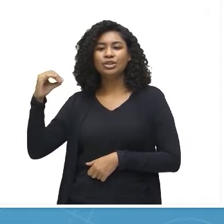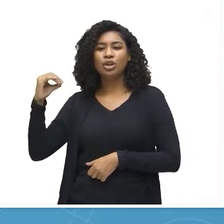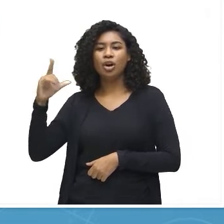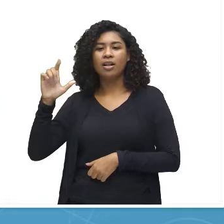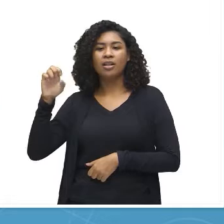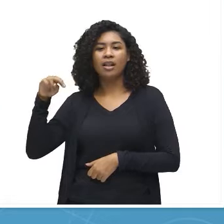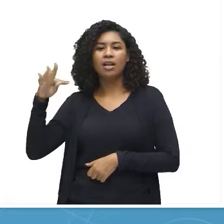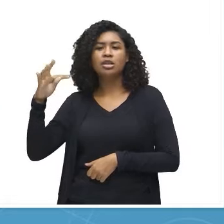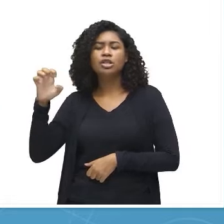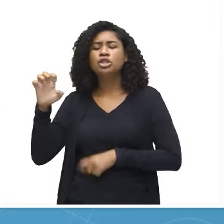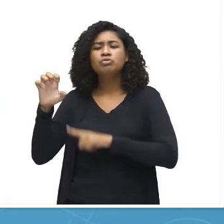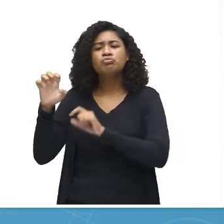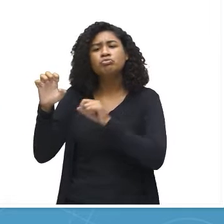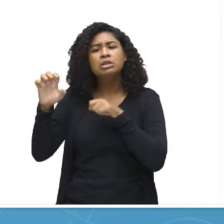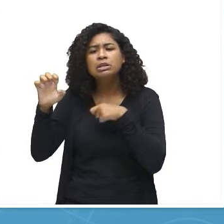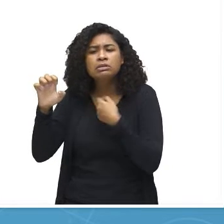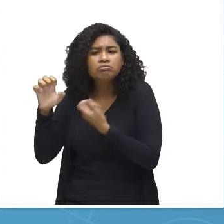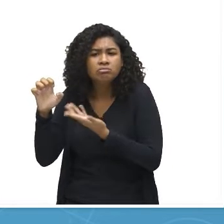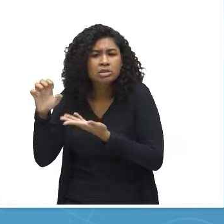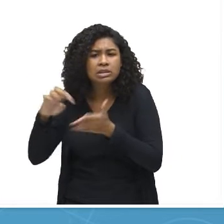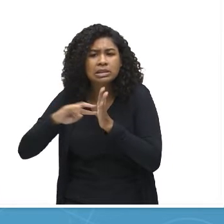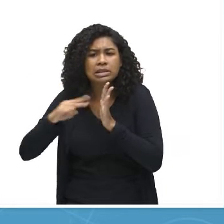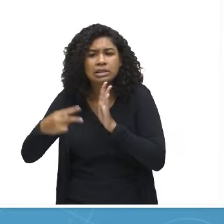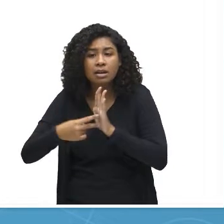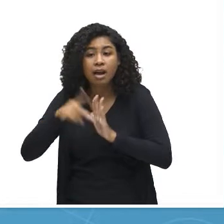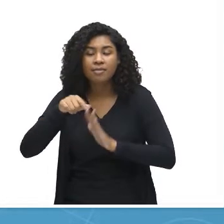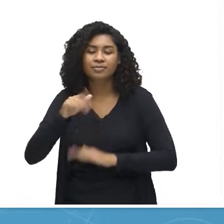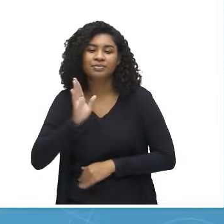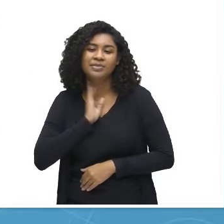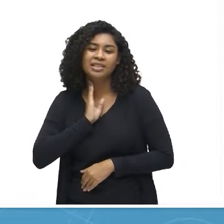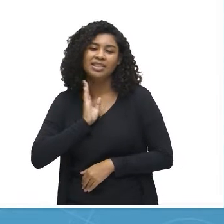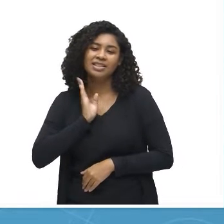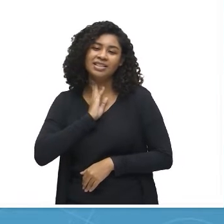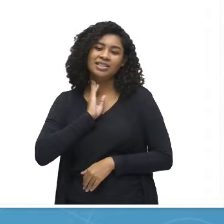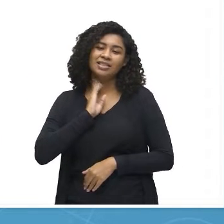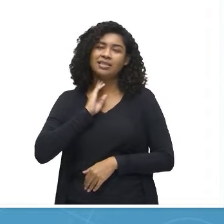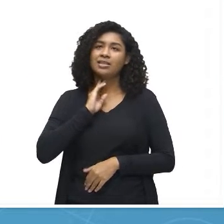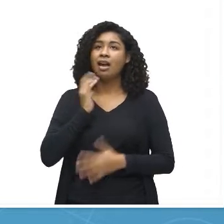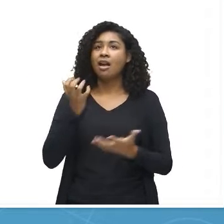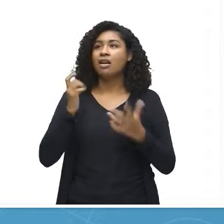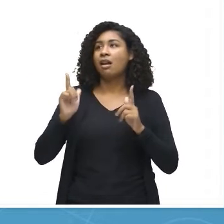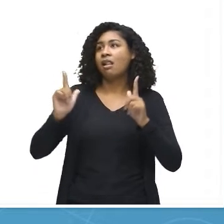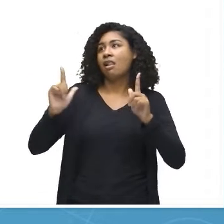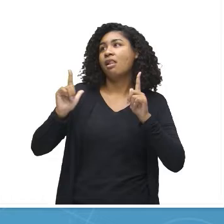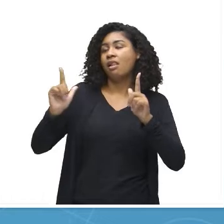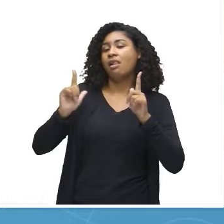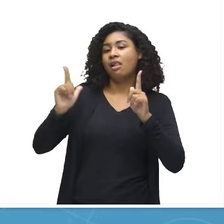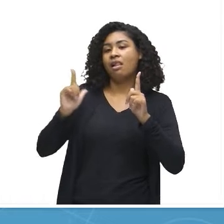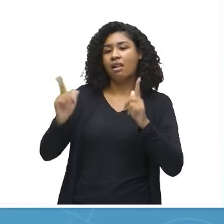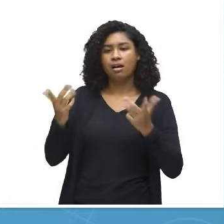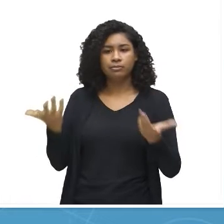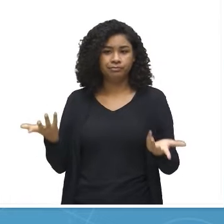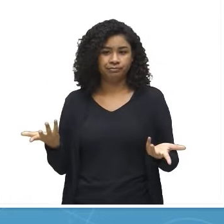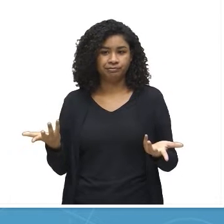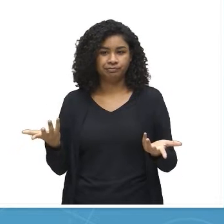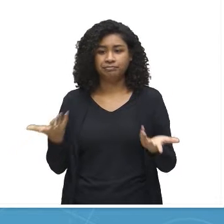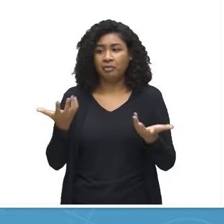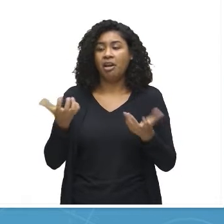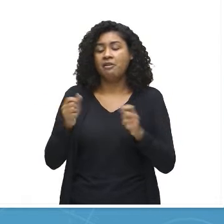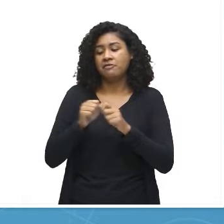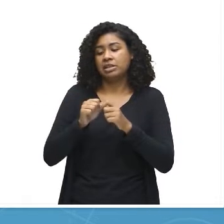funções. Só que enquanto eles estavam ali preocupados com os prazeres, com o ócio, né? Aquela vontade de fazer